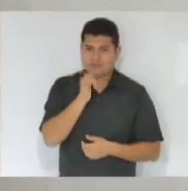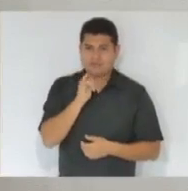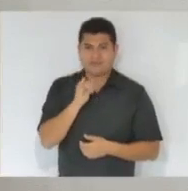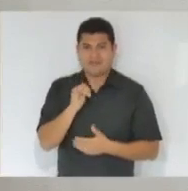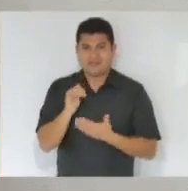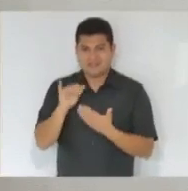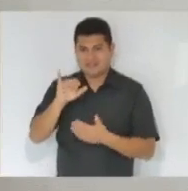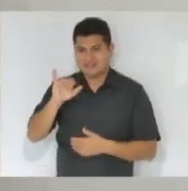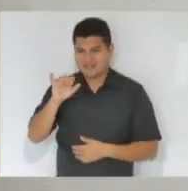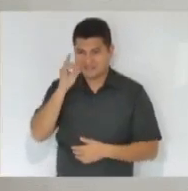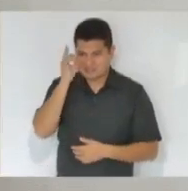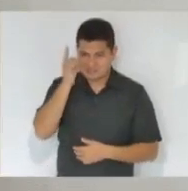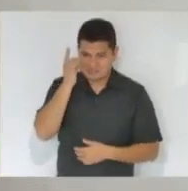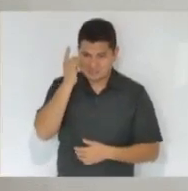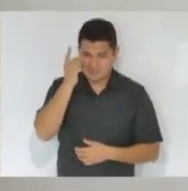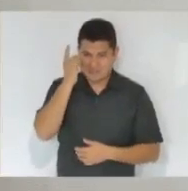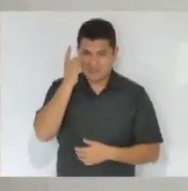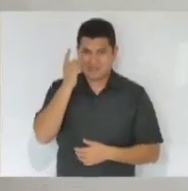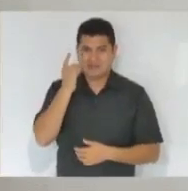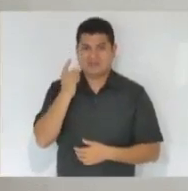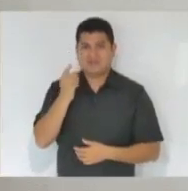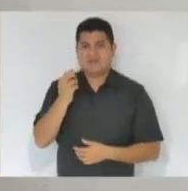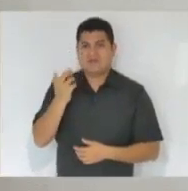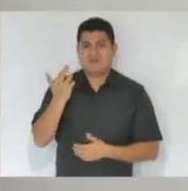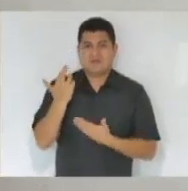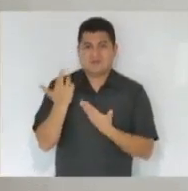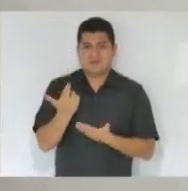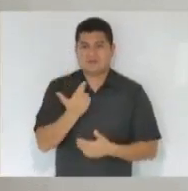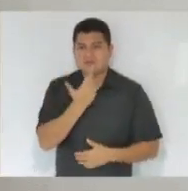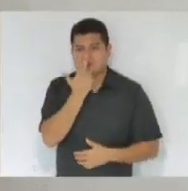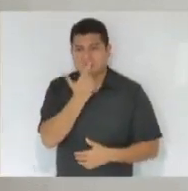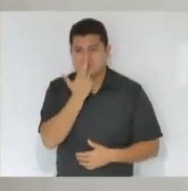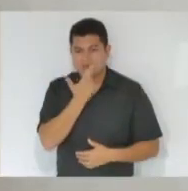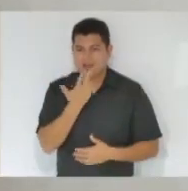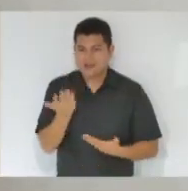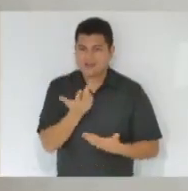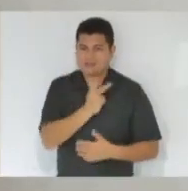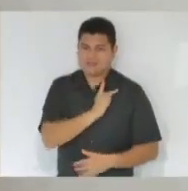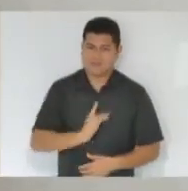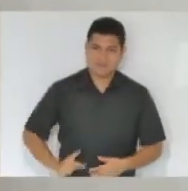Rodrigo Minotto, que me fugiu o nome neste momento, deputado Rodrigo Minotto,